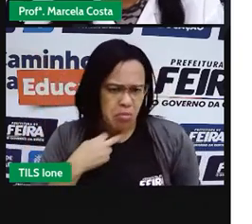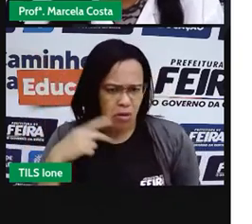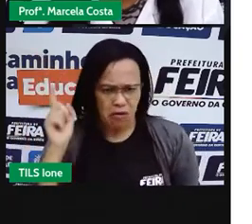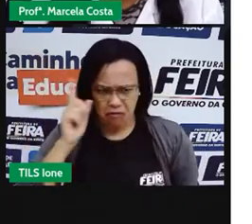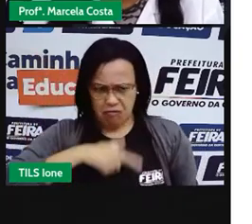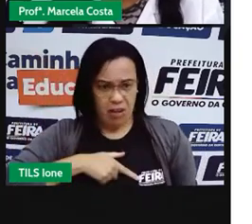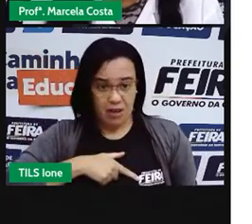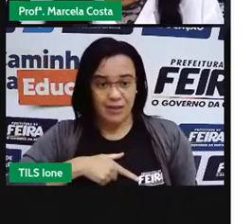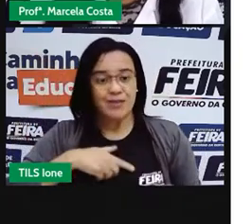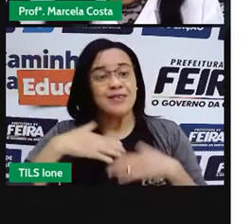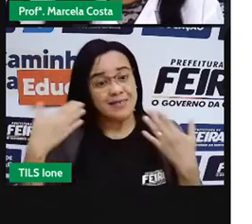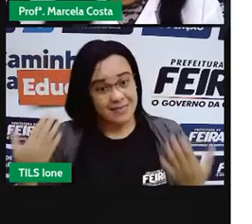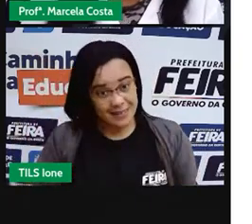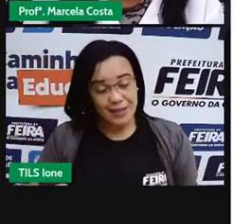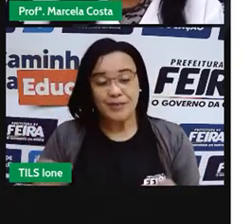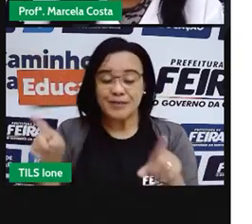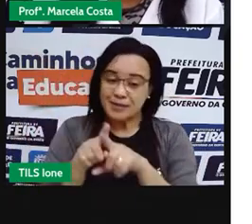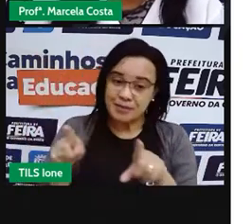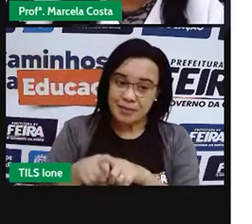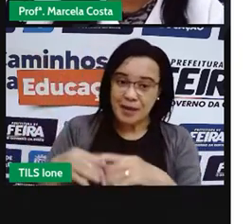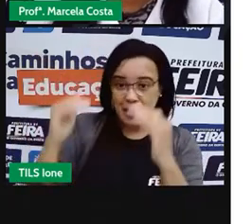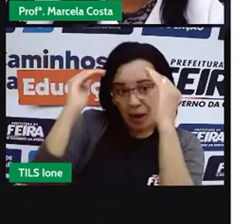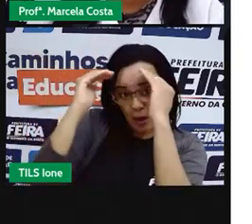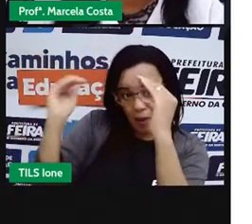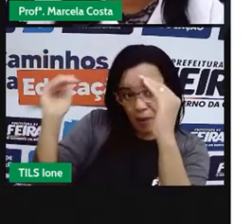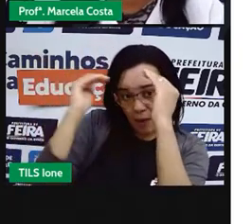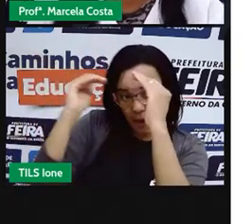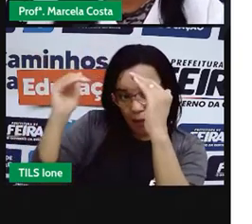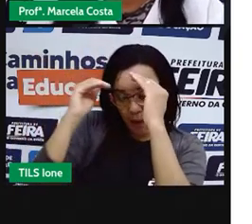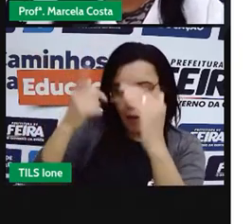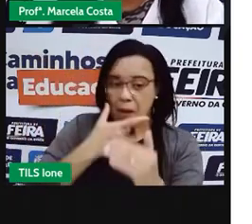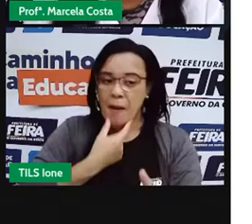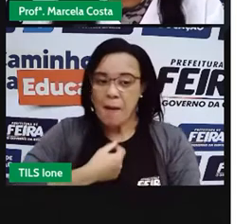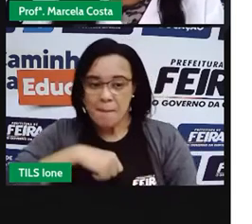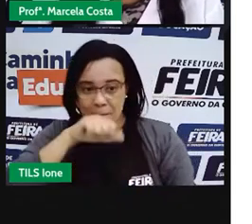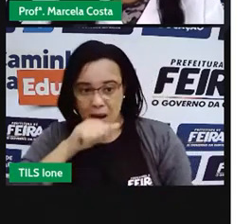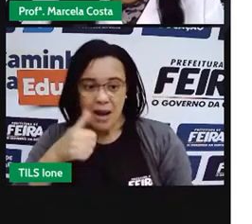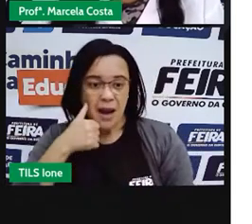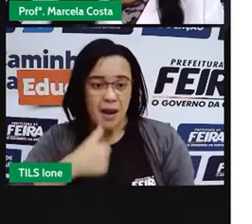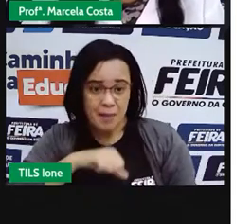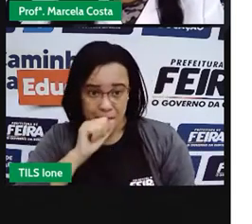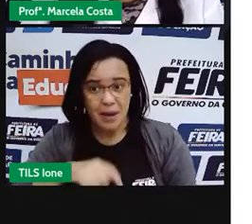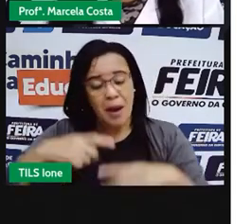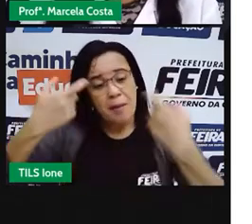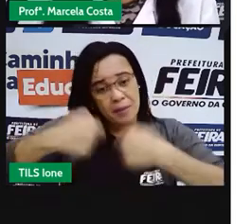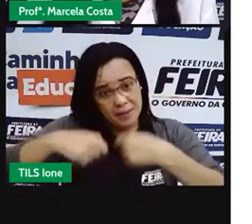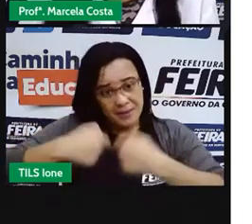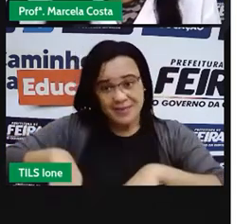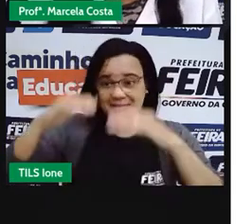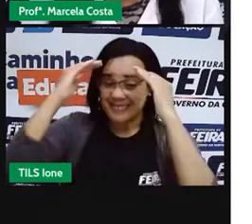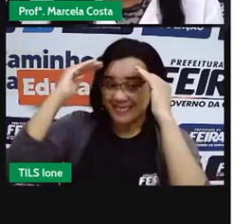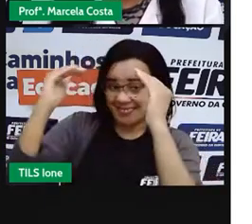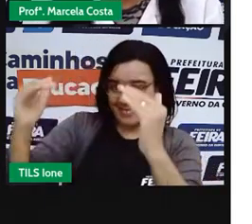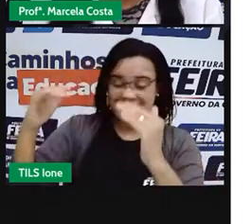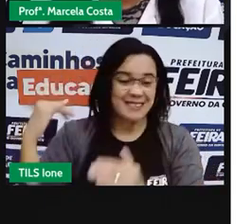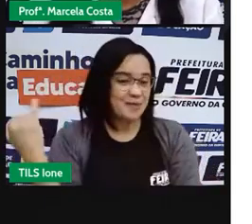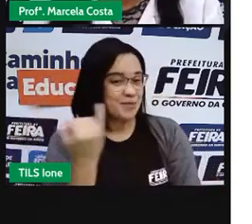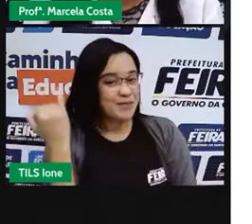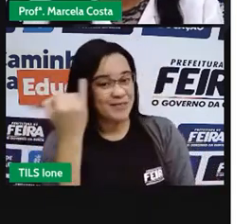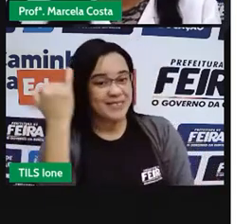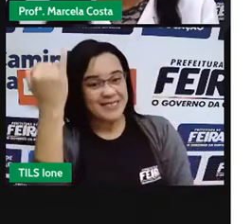gente também aprende a partir das leituras dos clássicos da literatura infantil. E eles têm